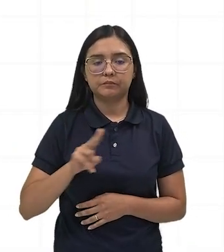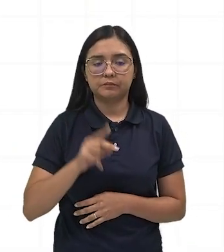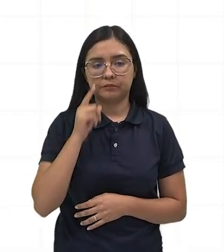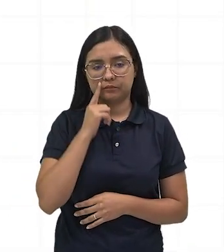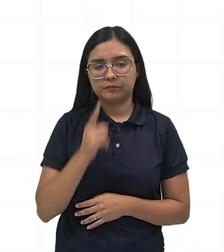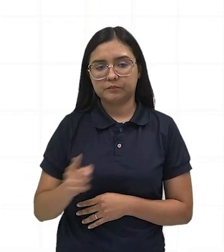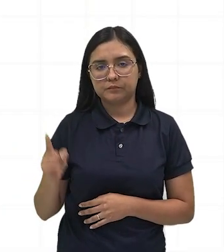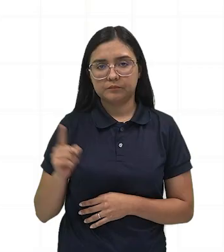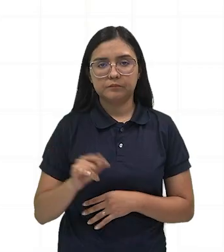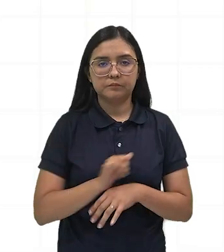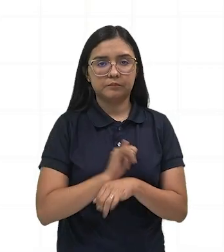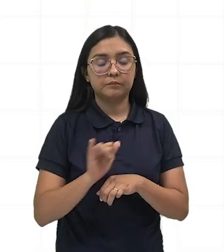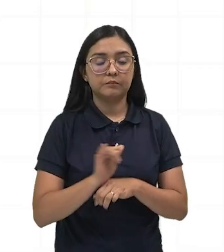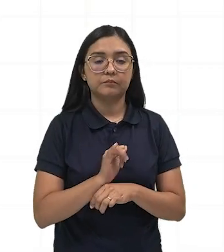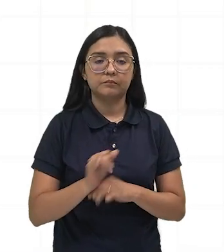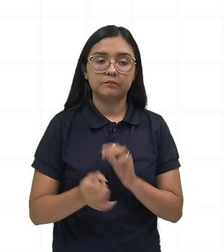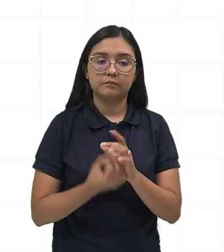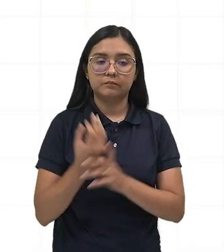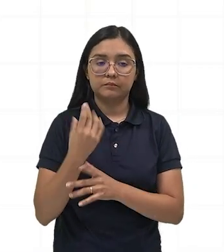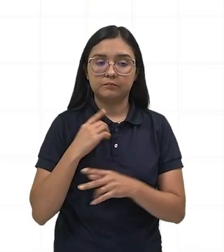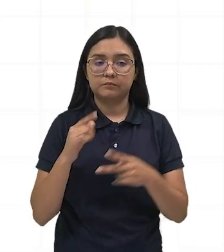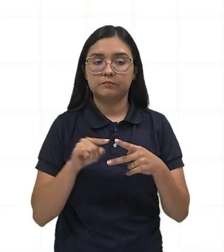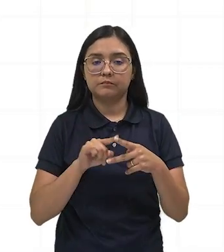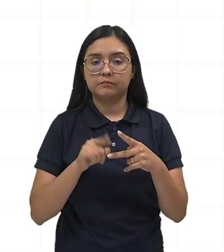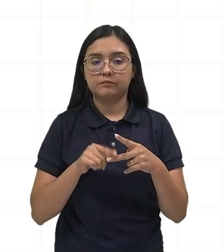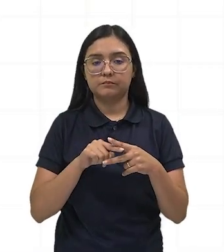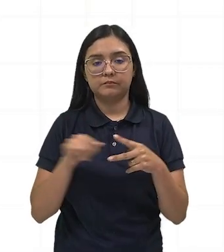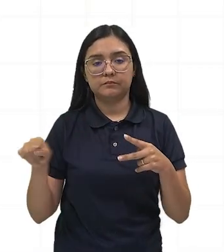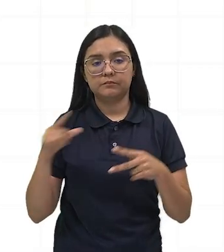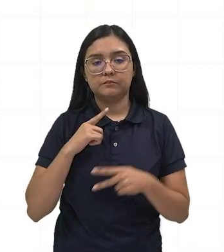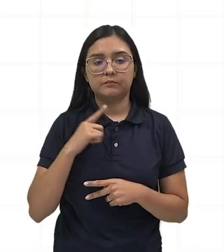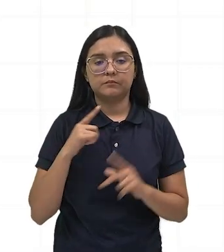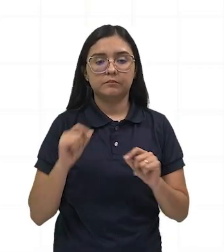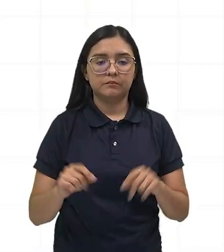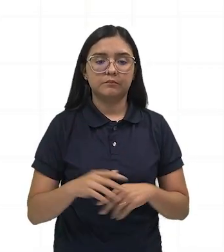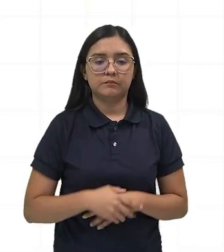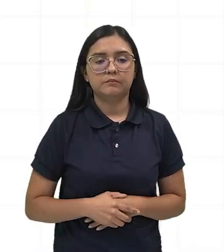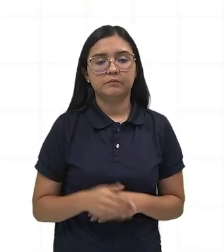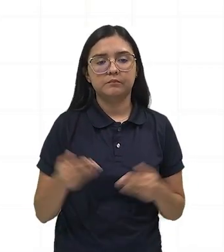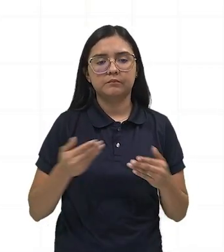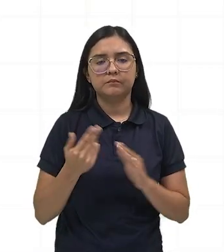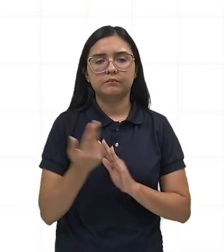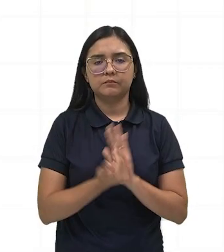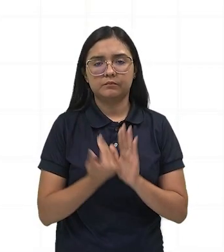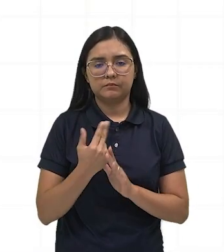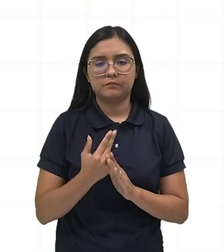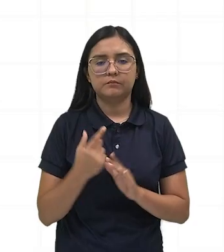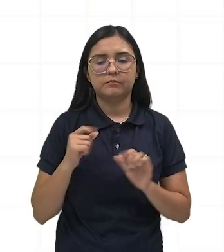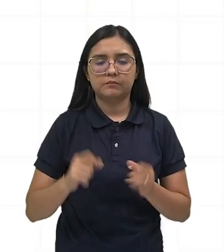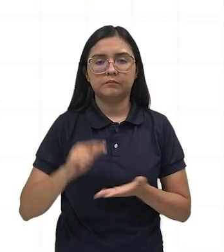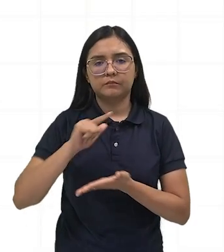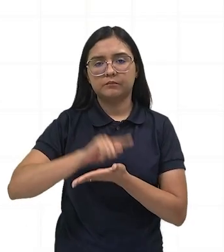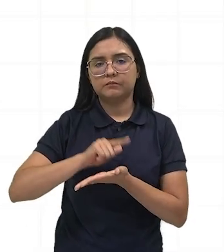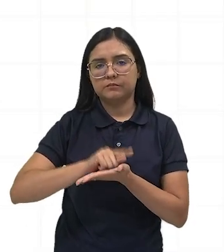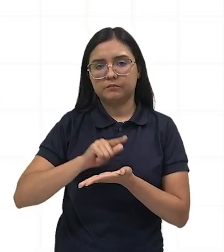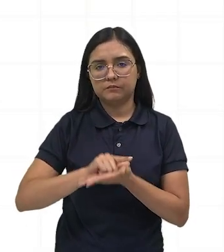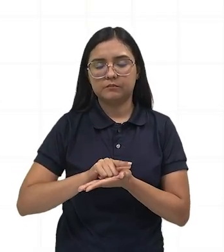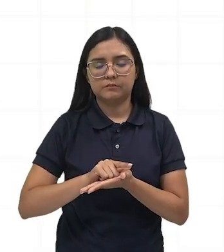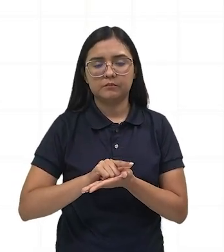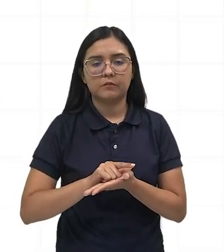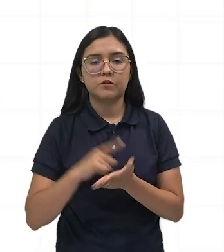dobradura. Então, temos ali um ângulo, vamos ali desenhar um ângulo numa folha de